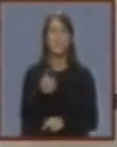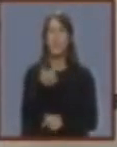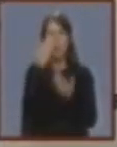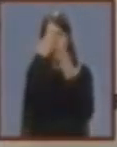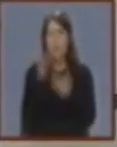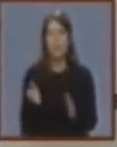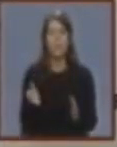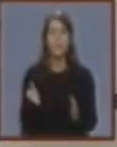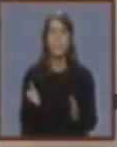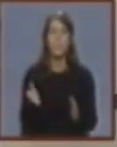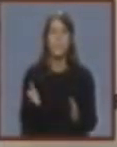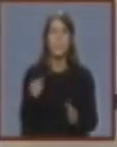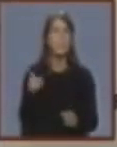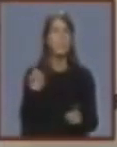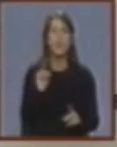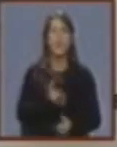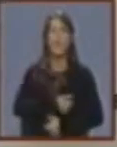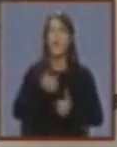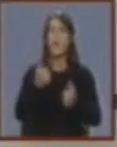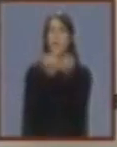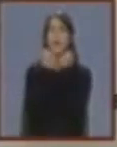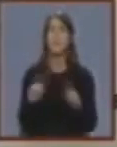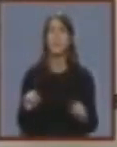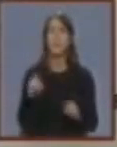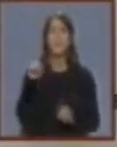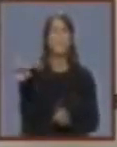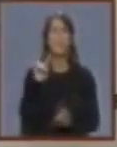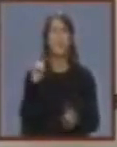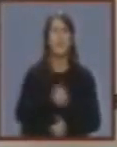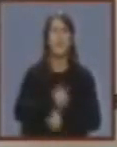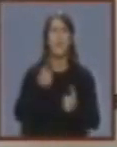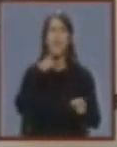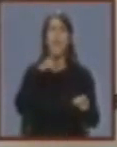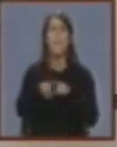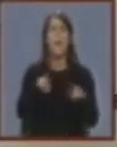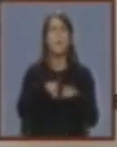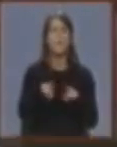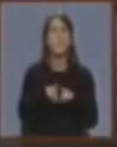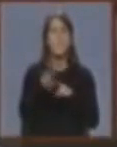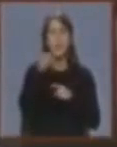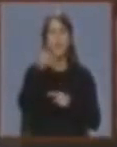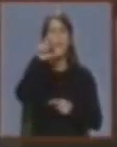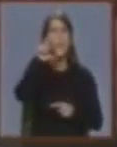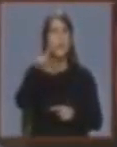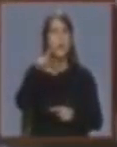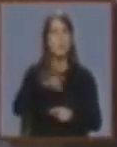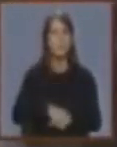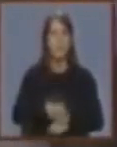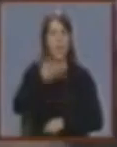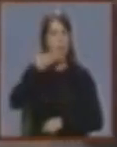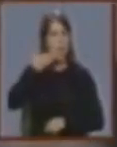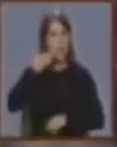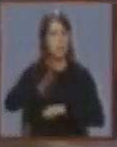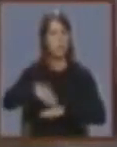a democracia, isso não é bom para a autonomia, isso não é bom para a política com P grande. E antes